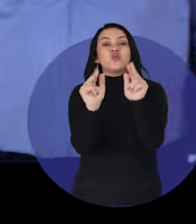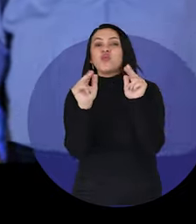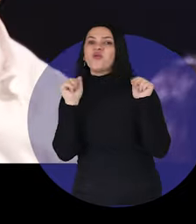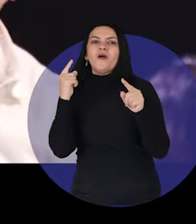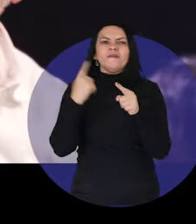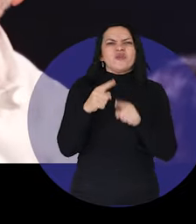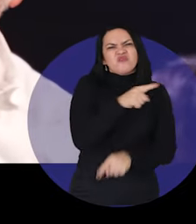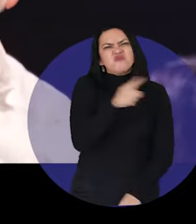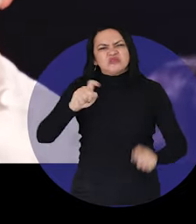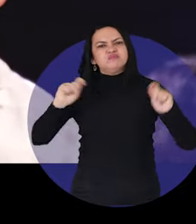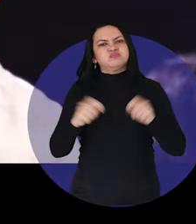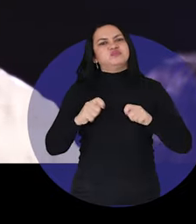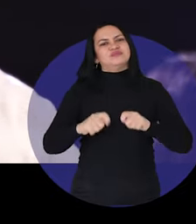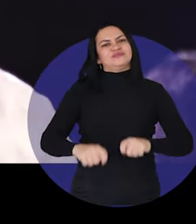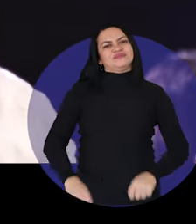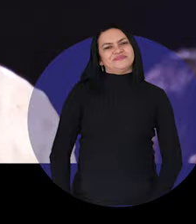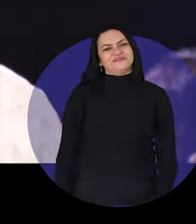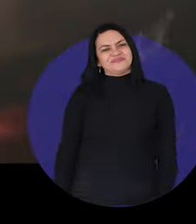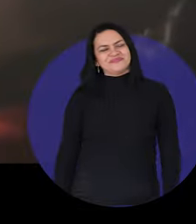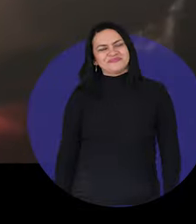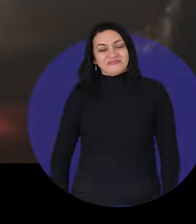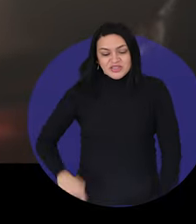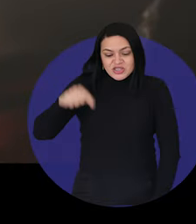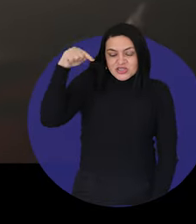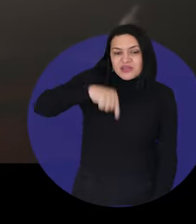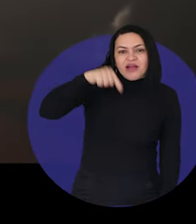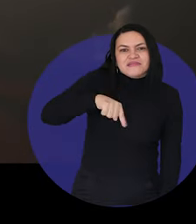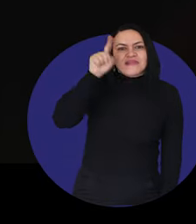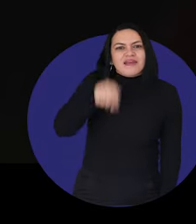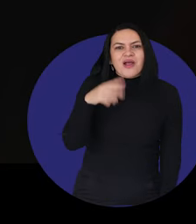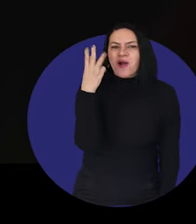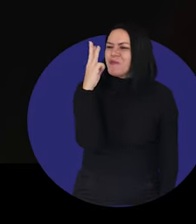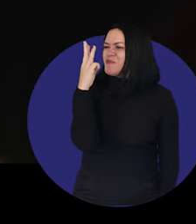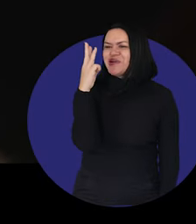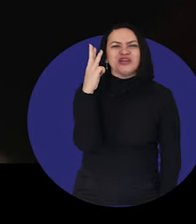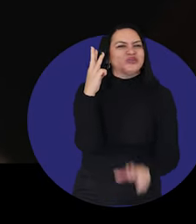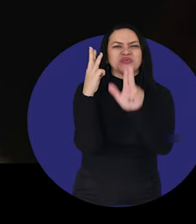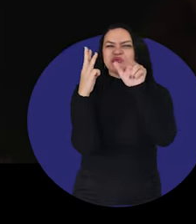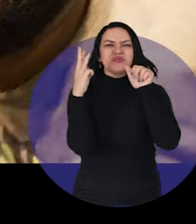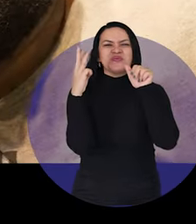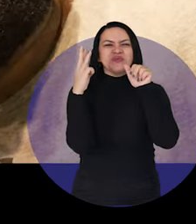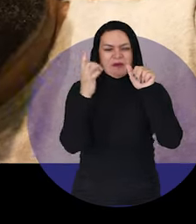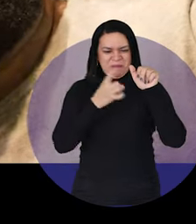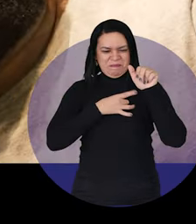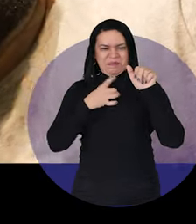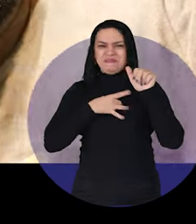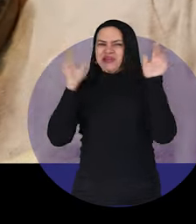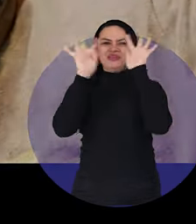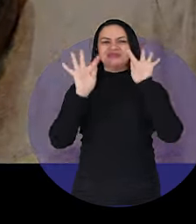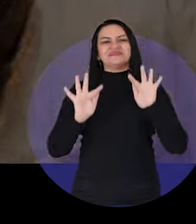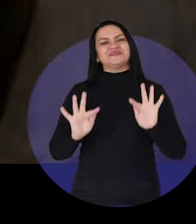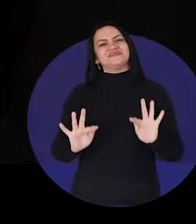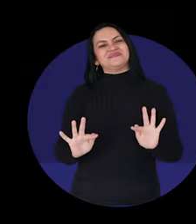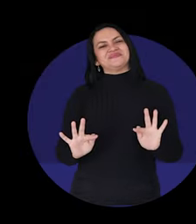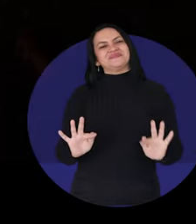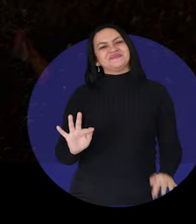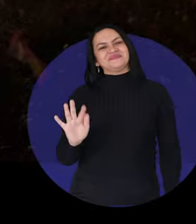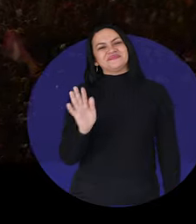porque vocês podem. E aqui é a terra que nunca teve medo de ser feliz